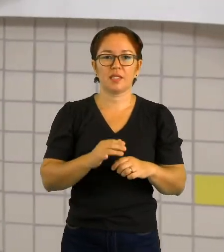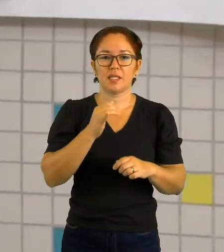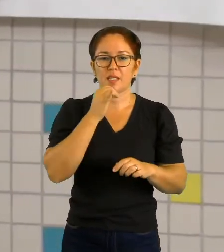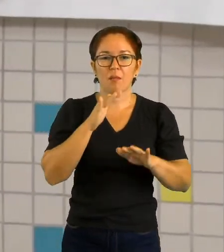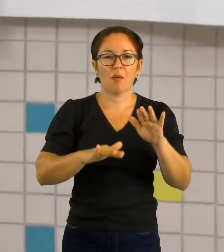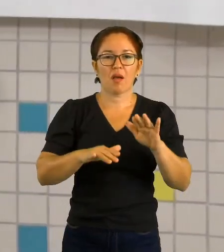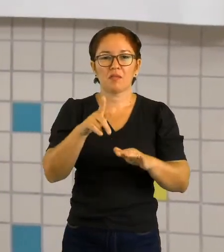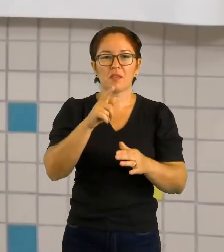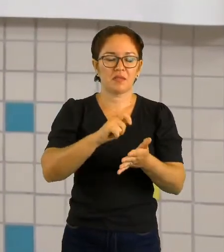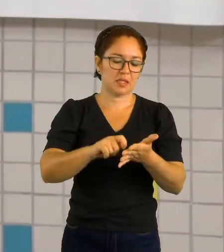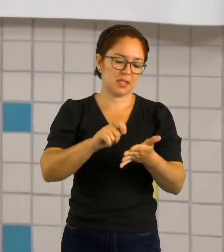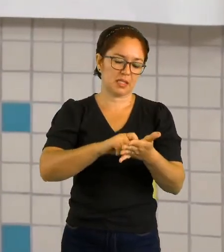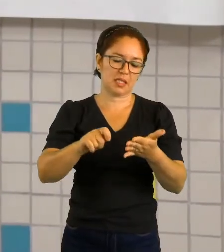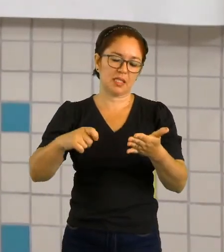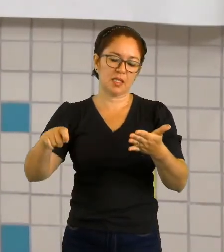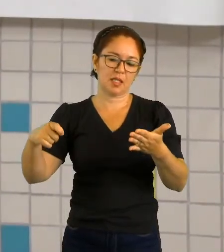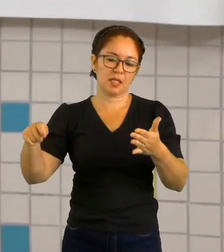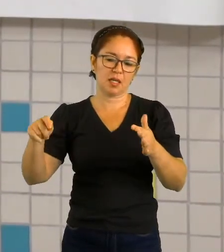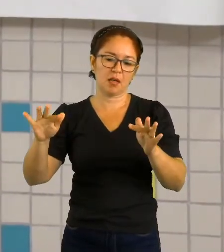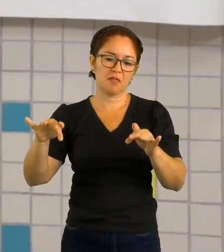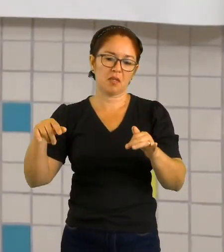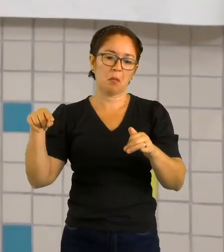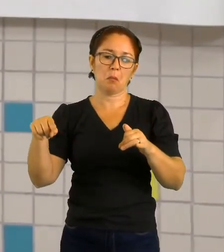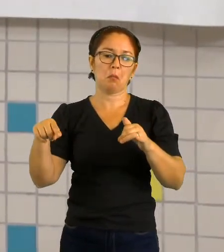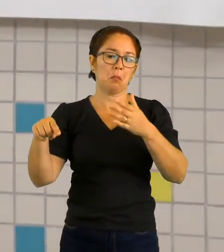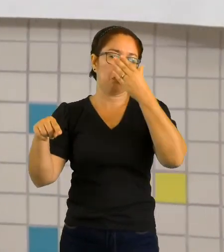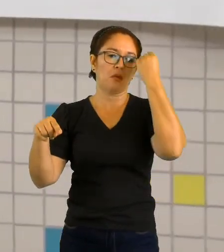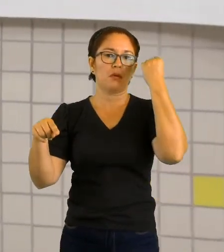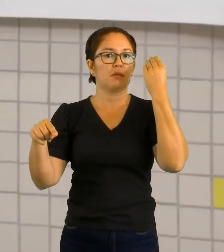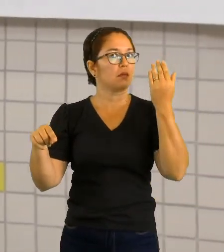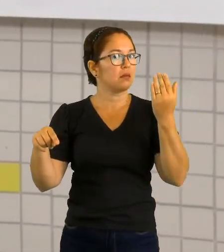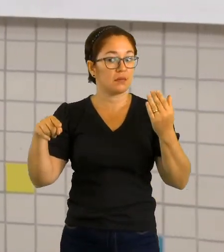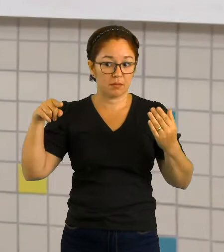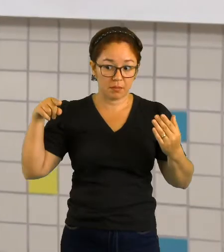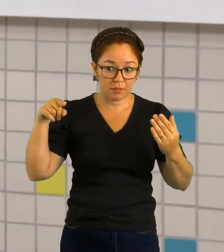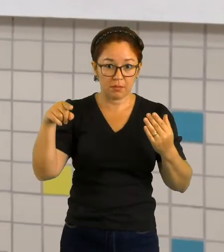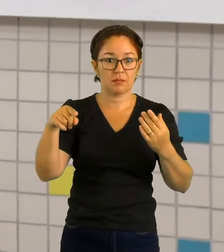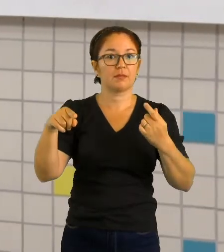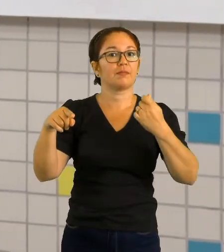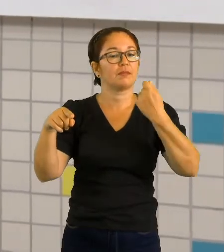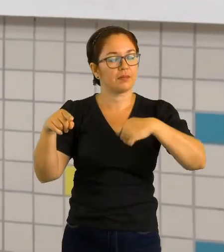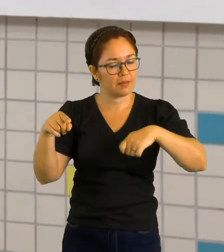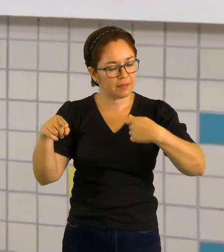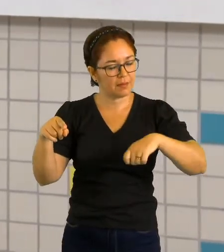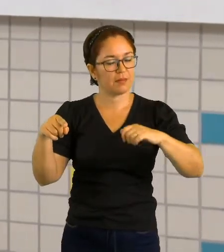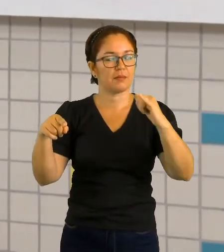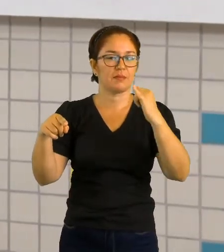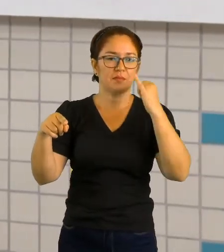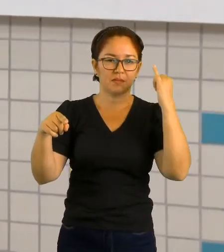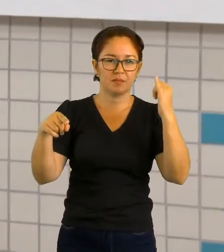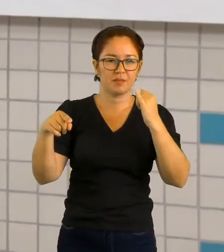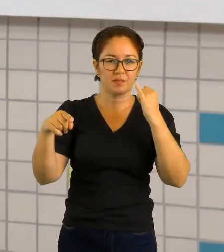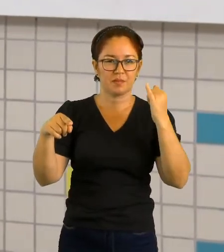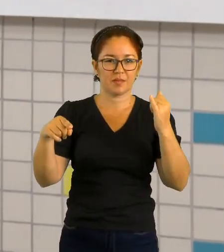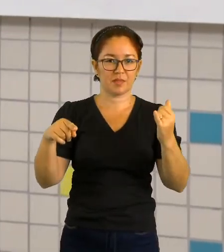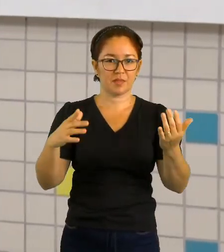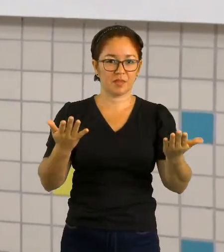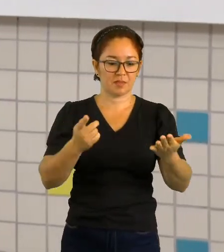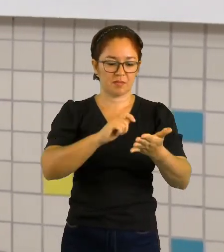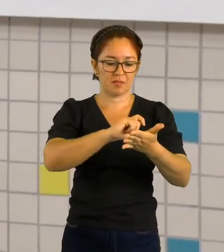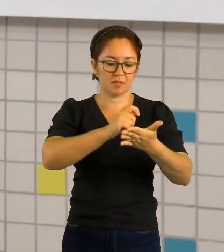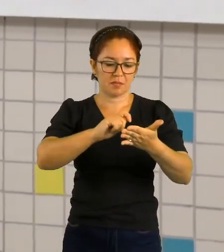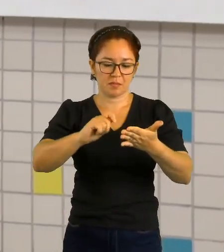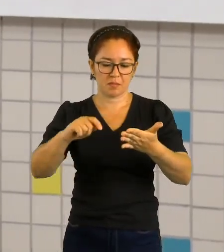ponto e não copia o ponto. Para minha escrita ficar esteticamente bonita, eu tenho que prestar